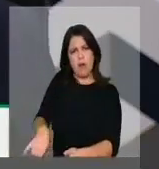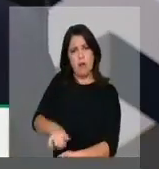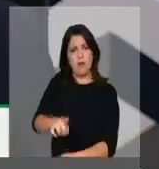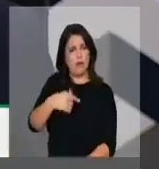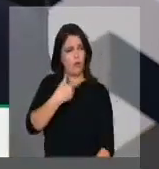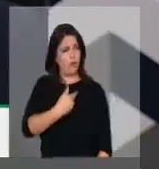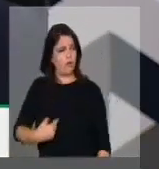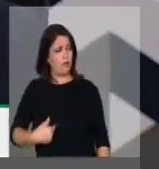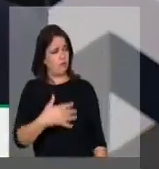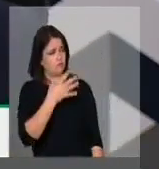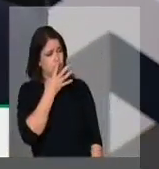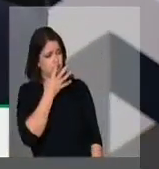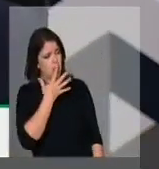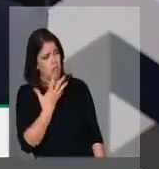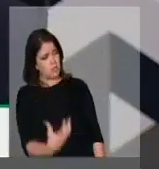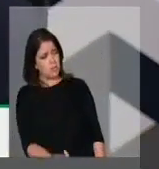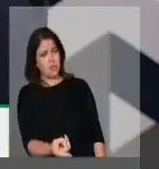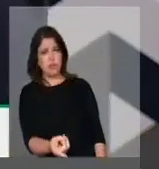protagonizado pelo Estado.